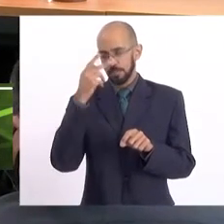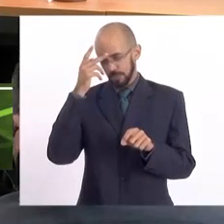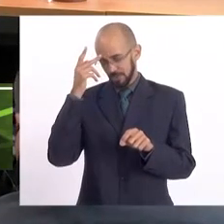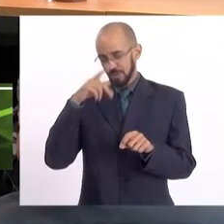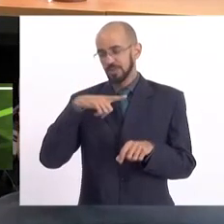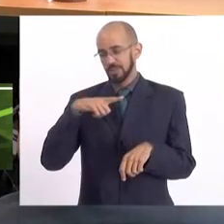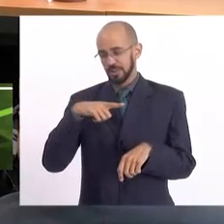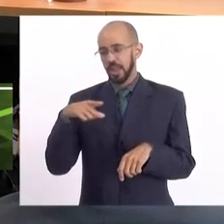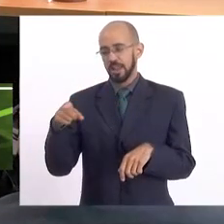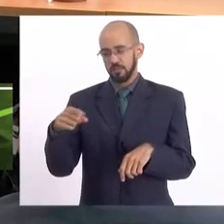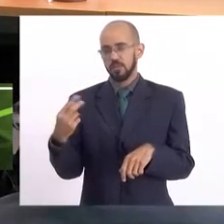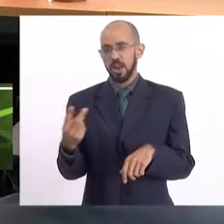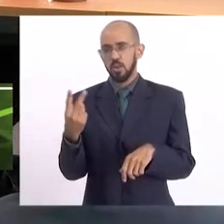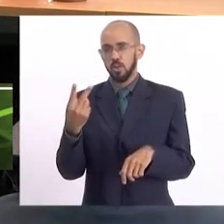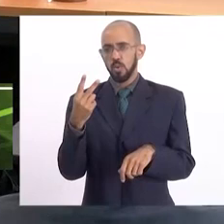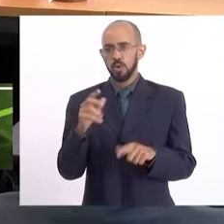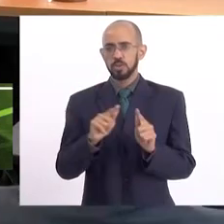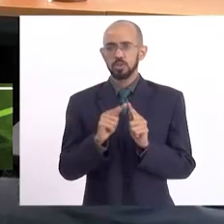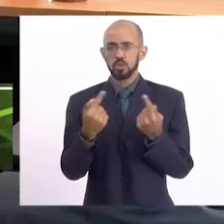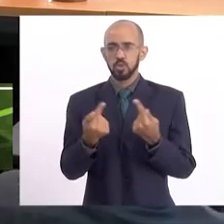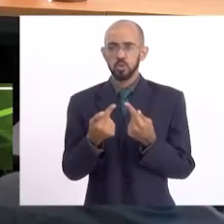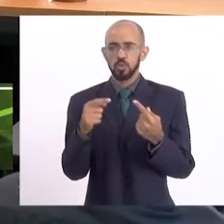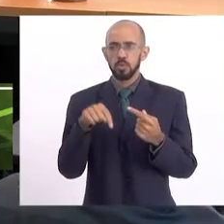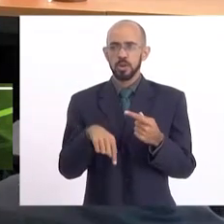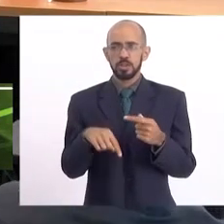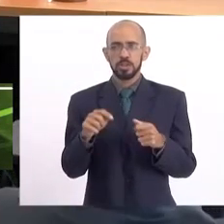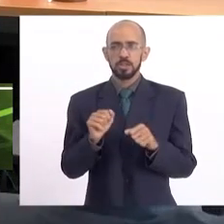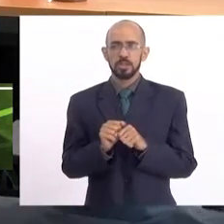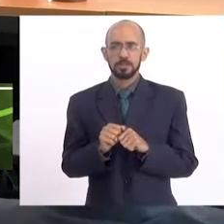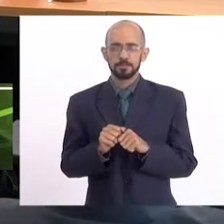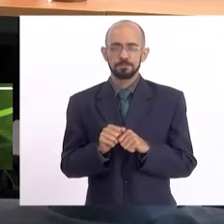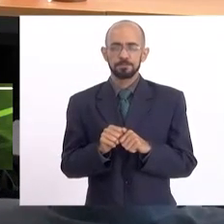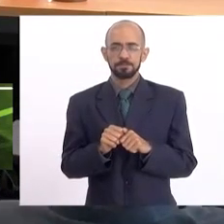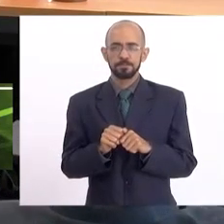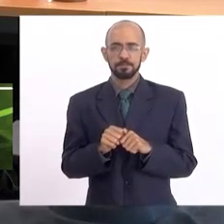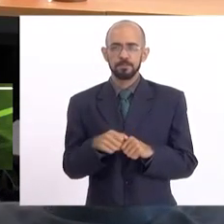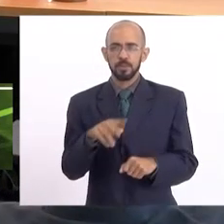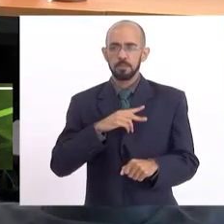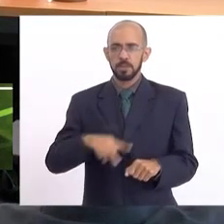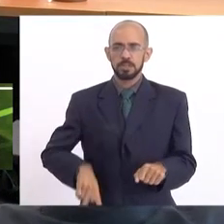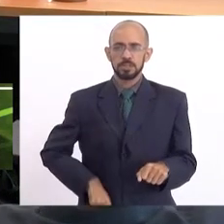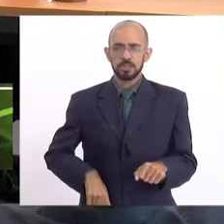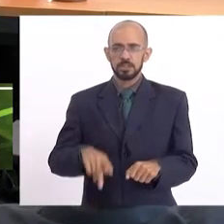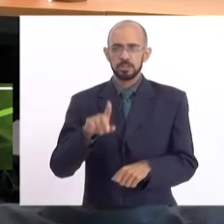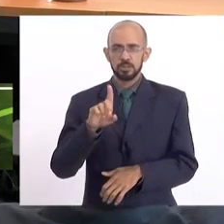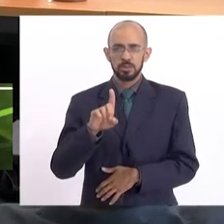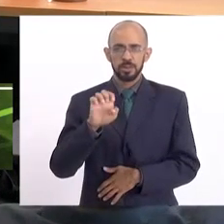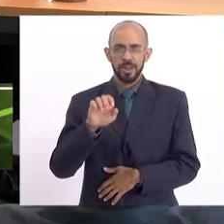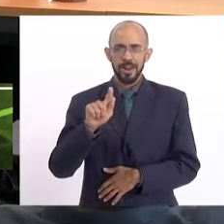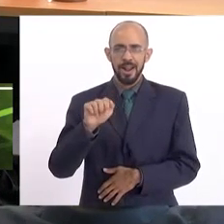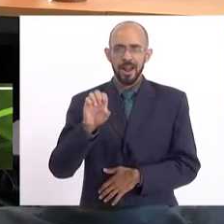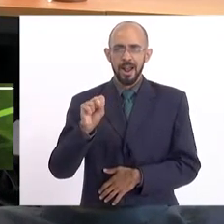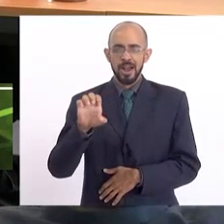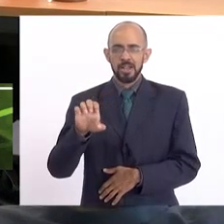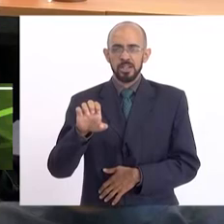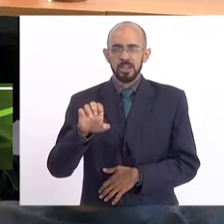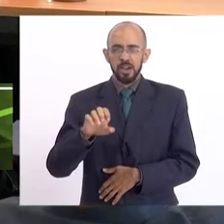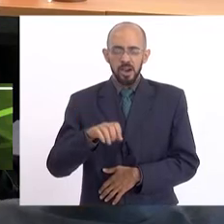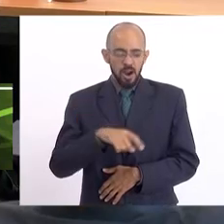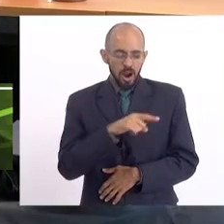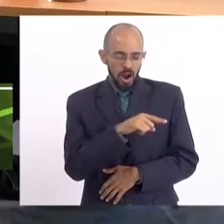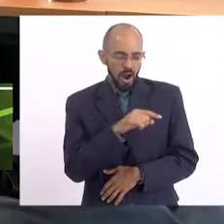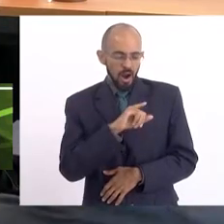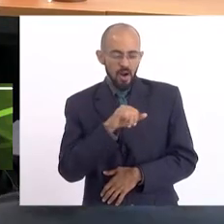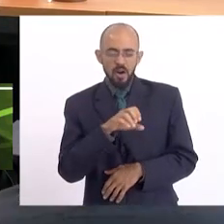E esse grupo aqui, que está sob a presidência do Degas, o João e todos os outros aqui da diretoria deles,